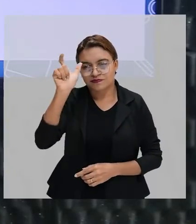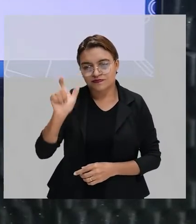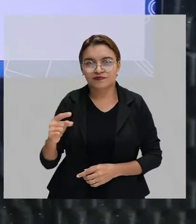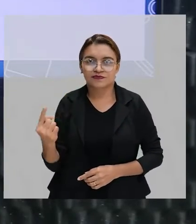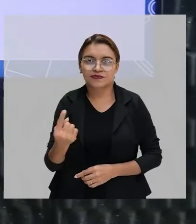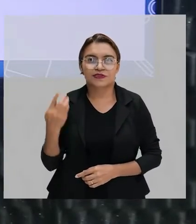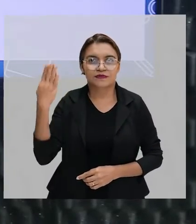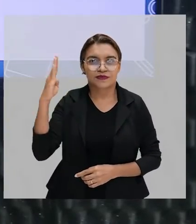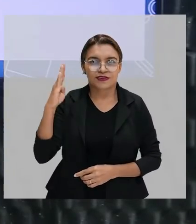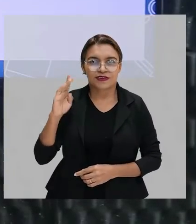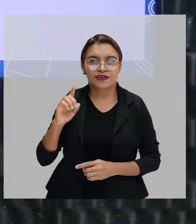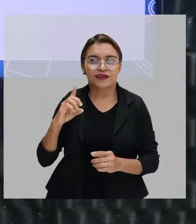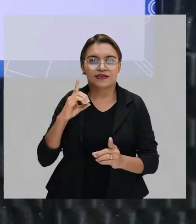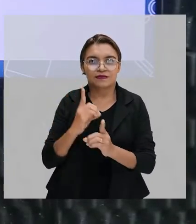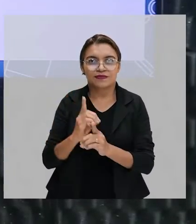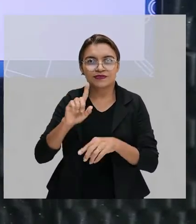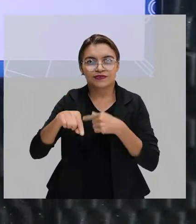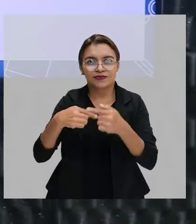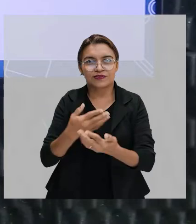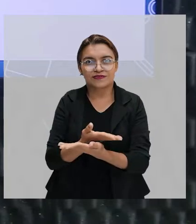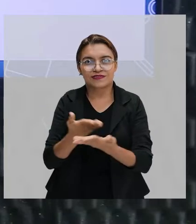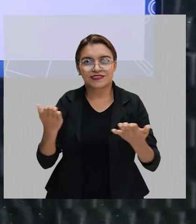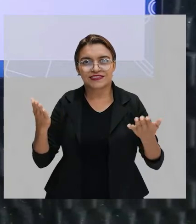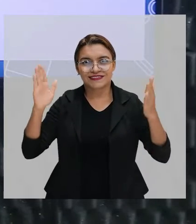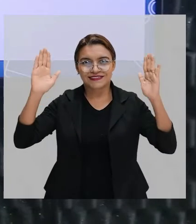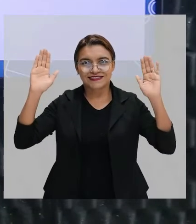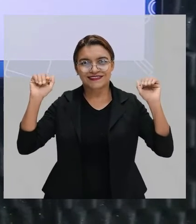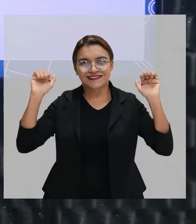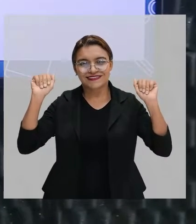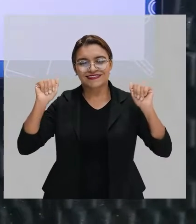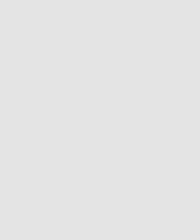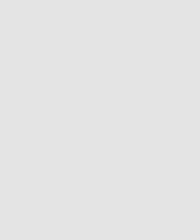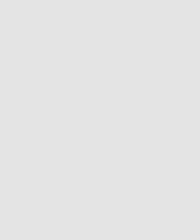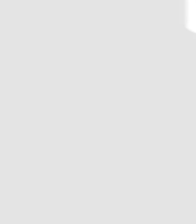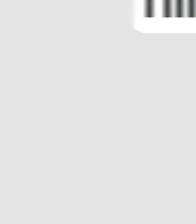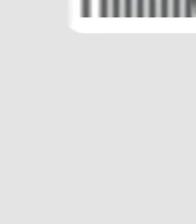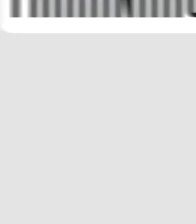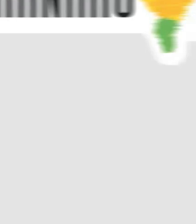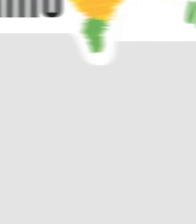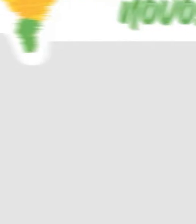até a nossa próxima aula vamos para cima hein